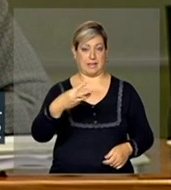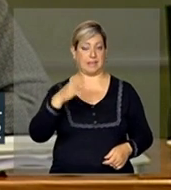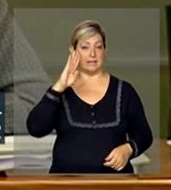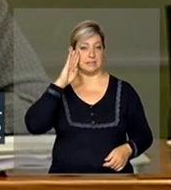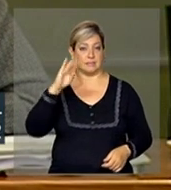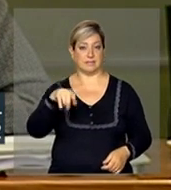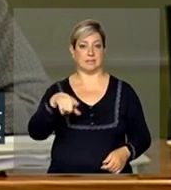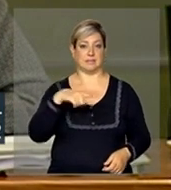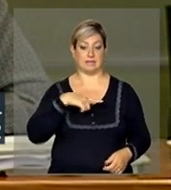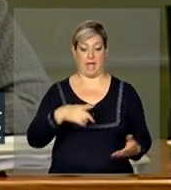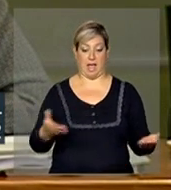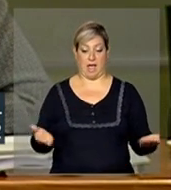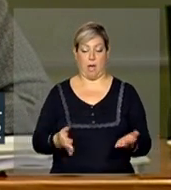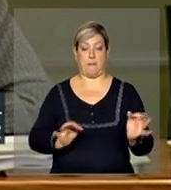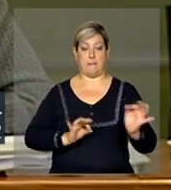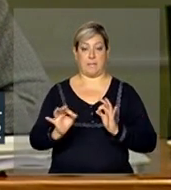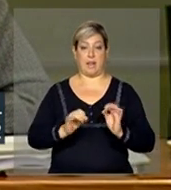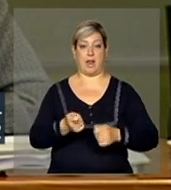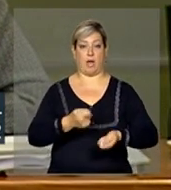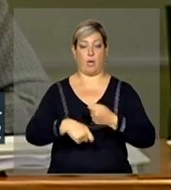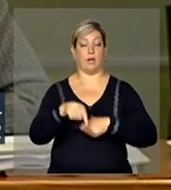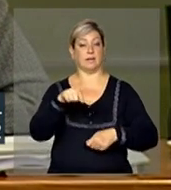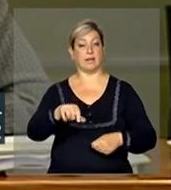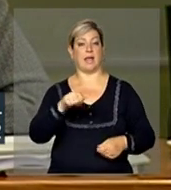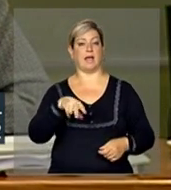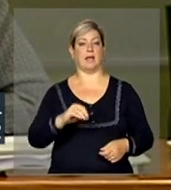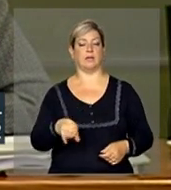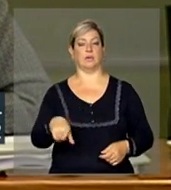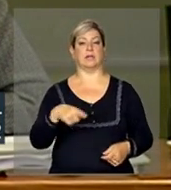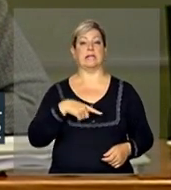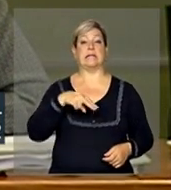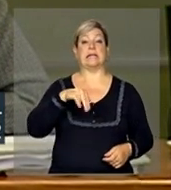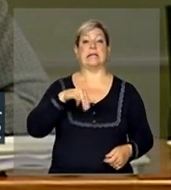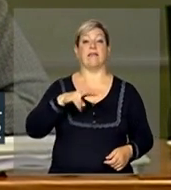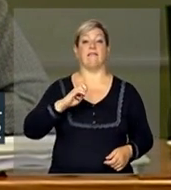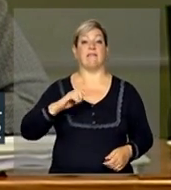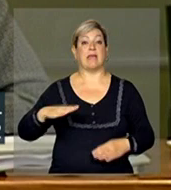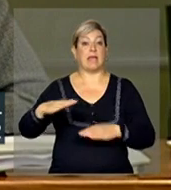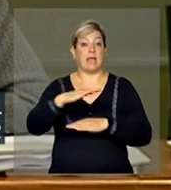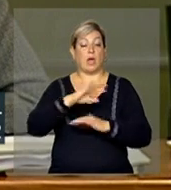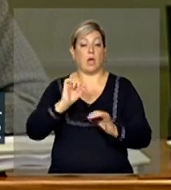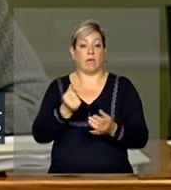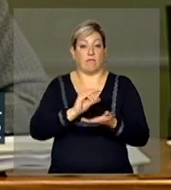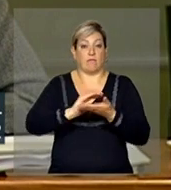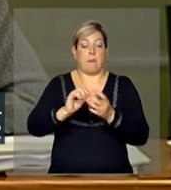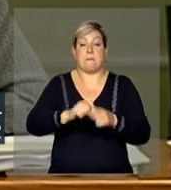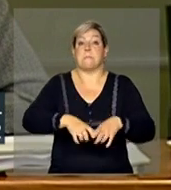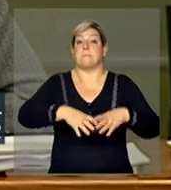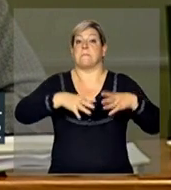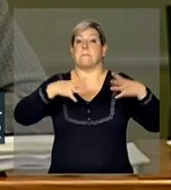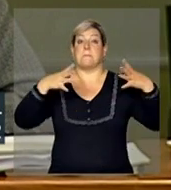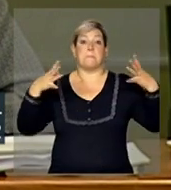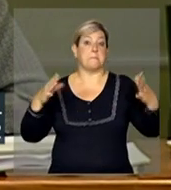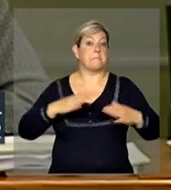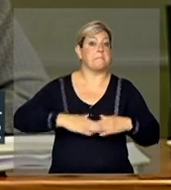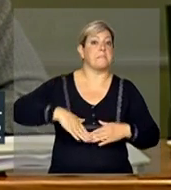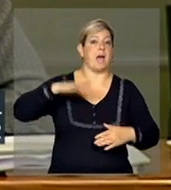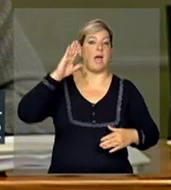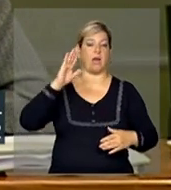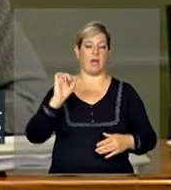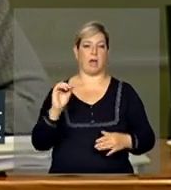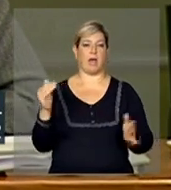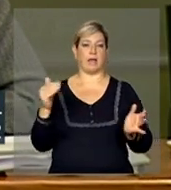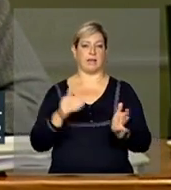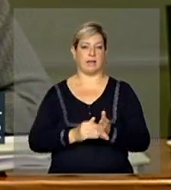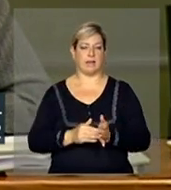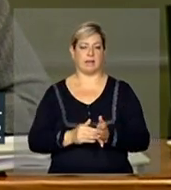no atual plano de negócios, é o ano em que o nível de investimento será o maior até